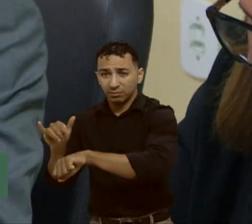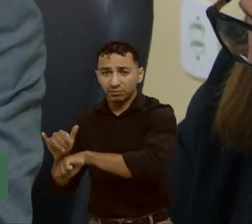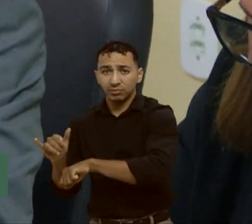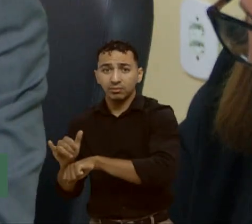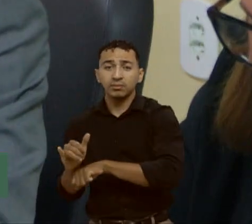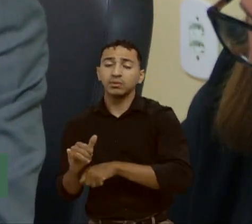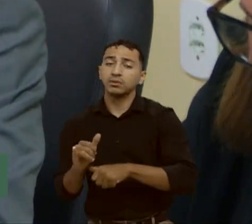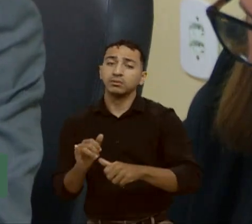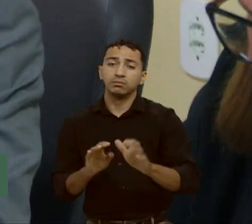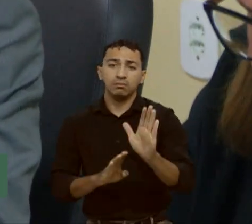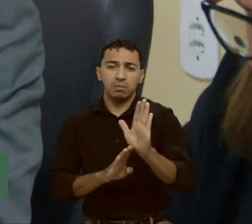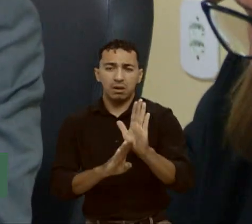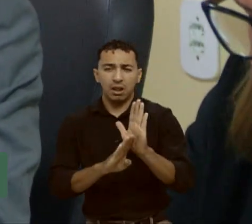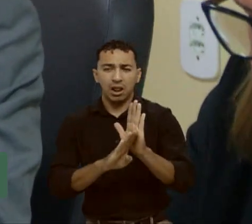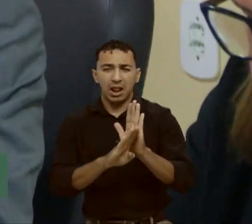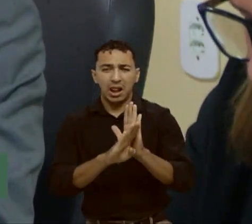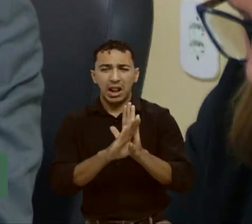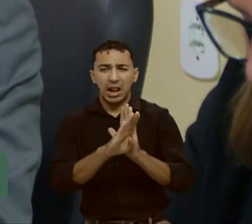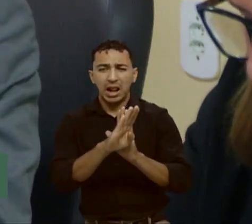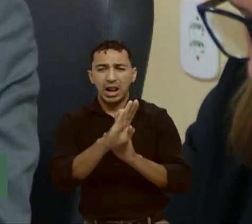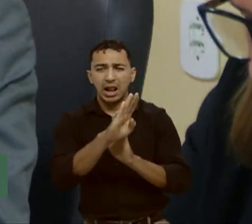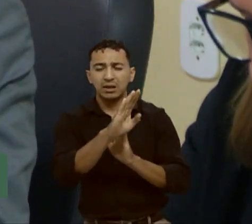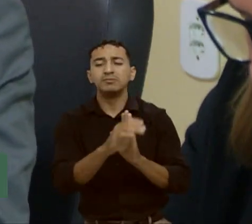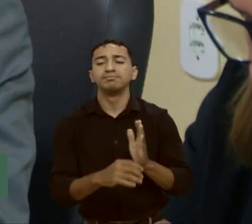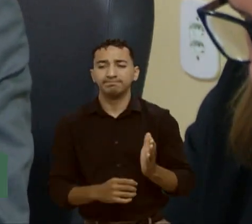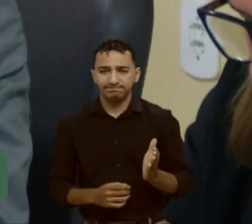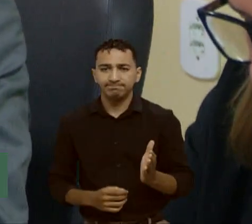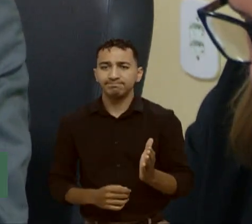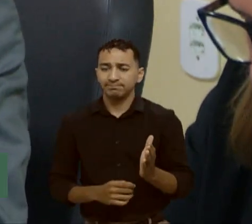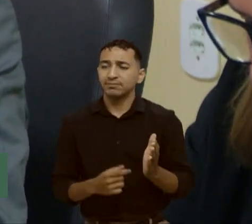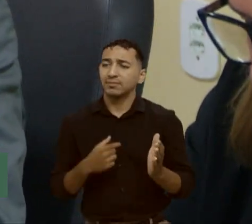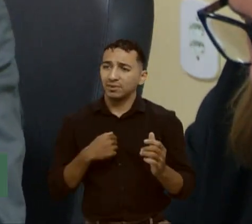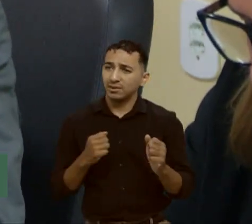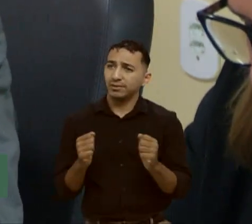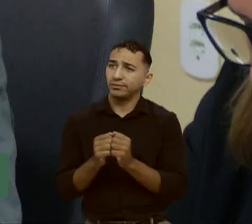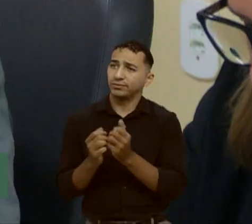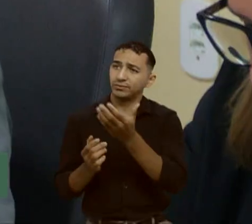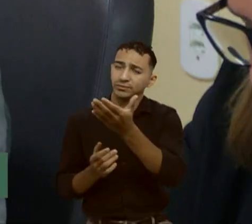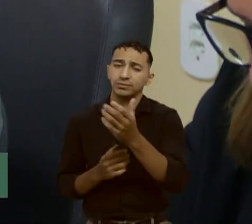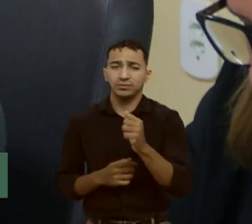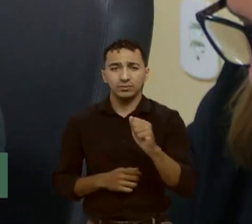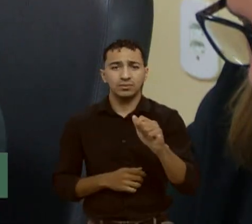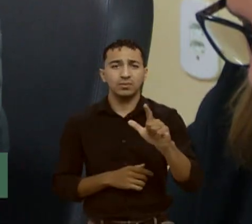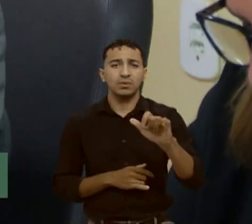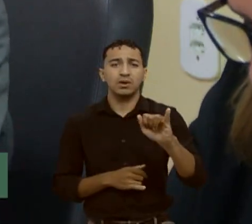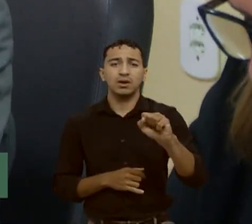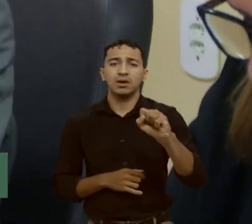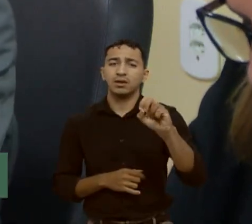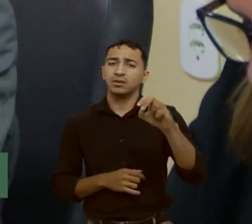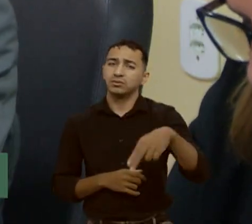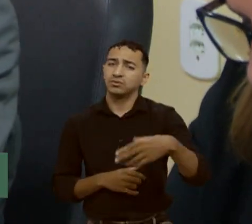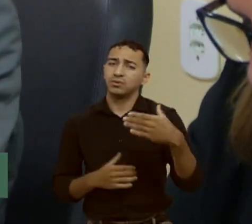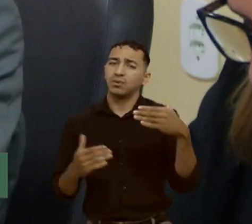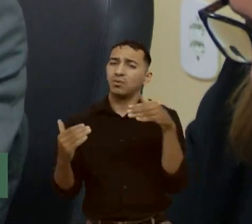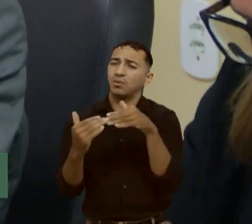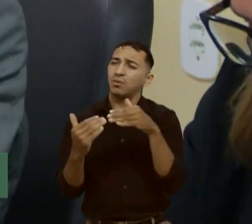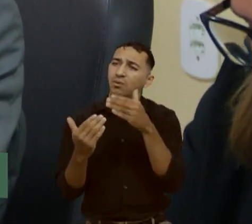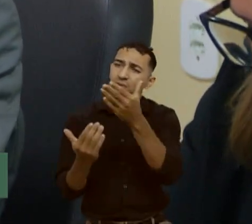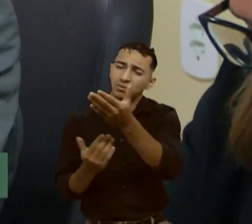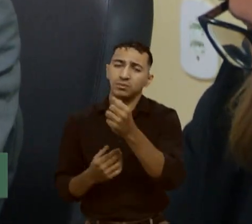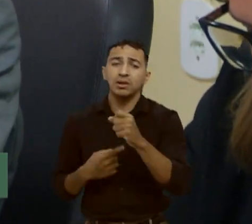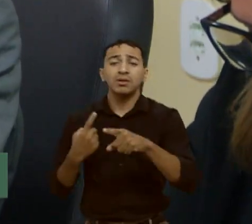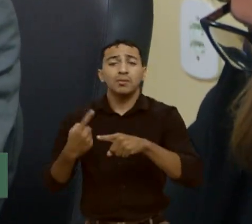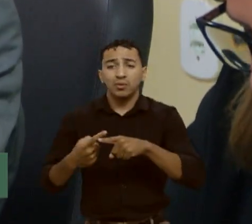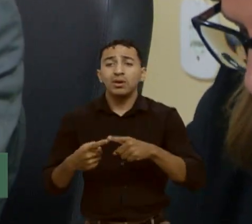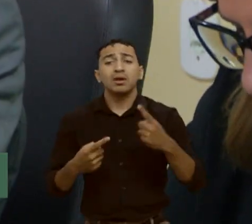que hoje me espanta. E aí eu me coloco aqui ao lado do Dr. Alisson mais uma vez, porque é algo que a gente precisa resolver como